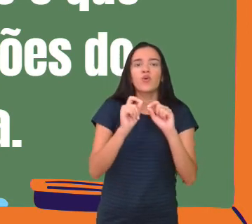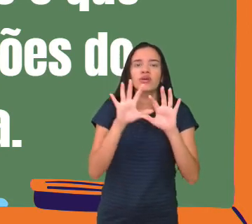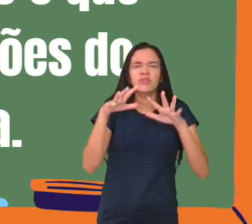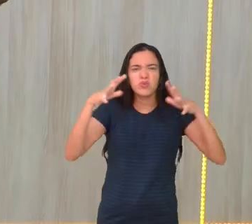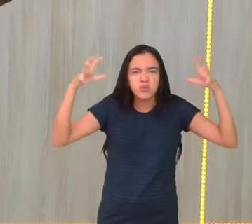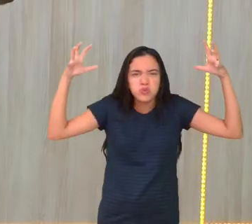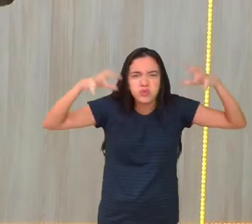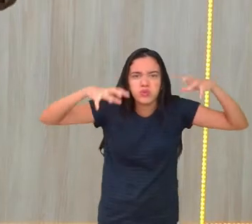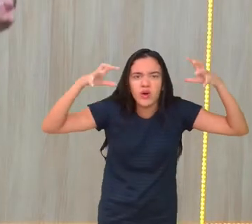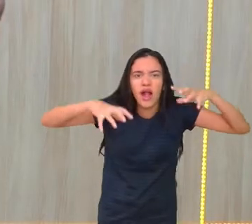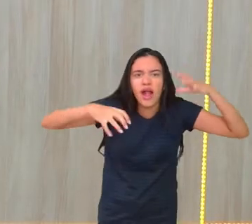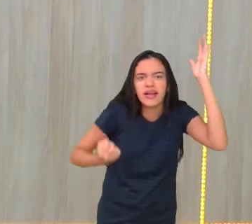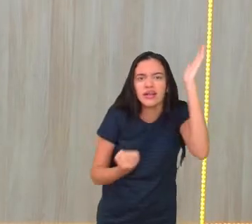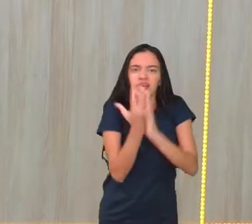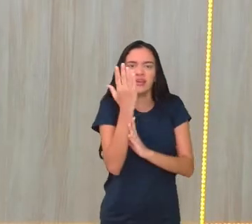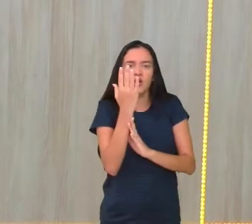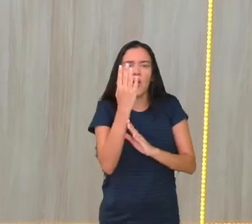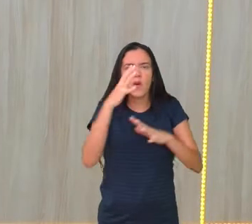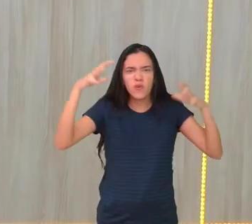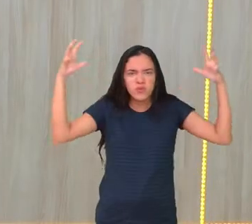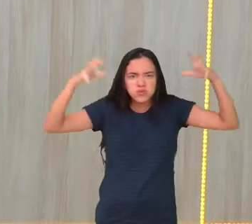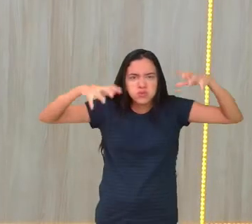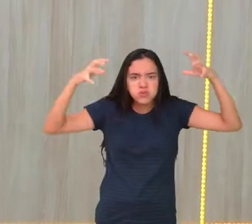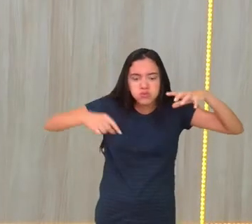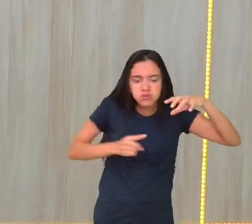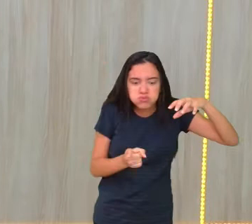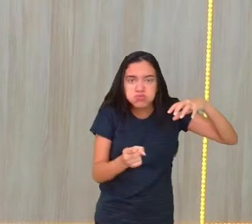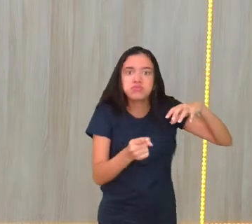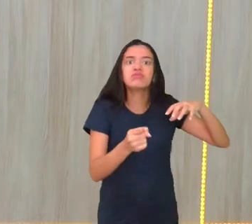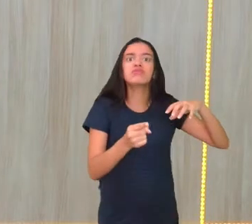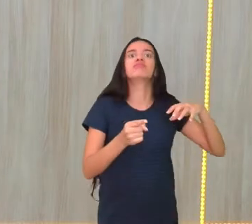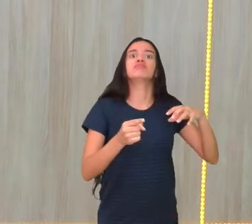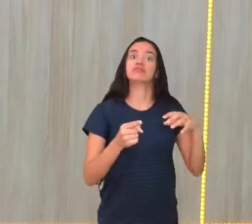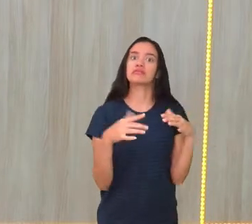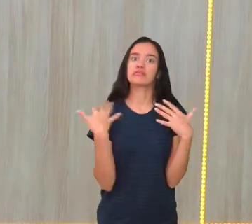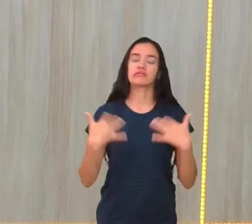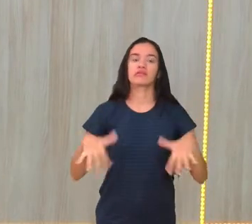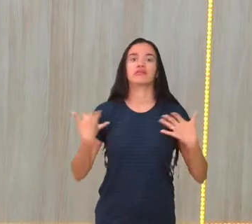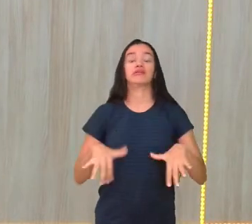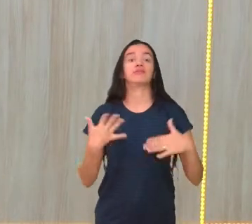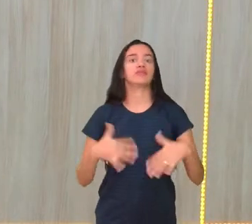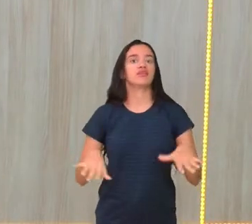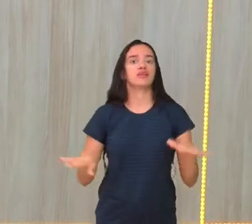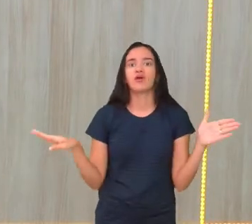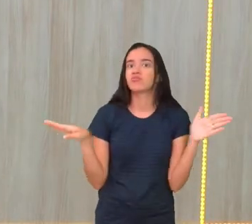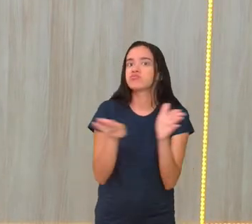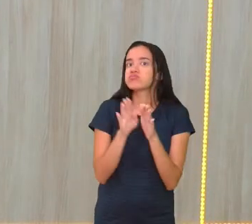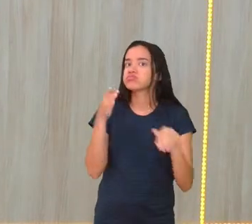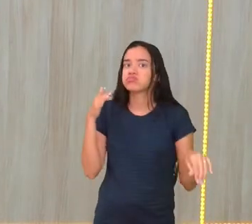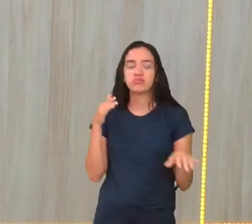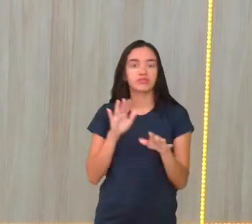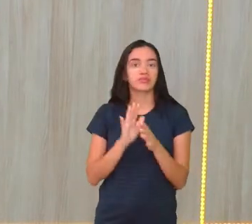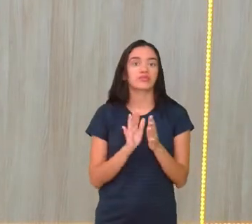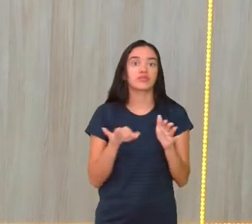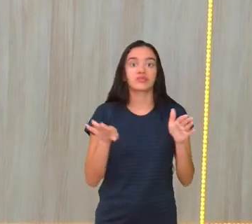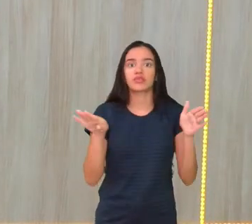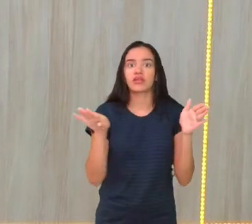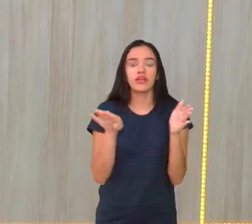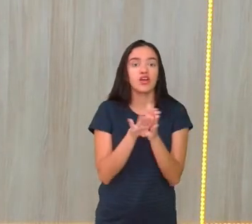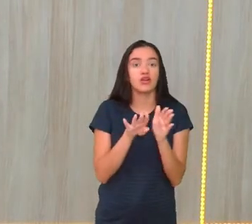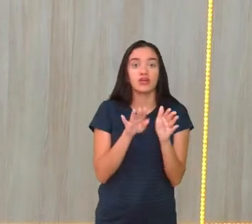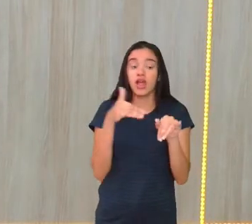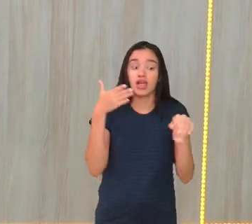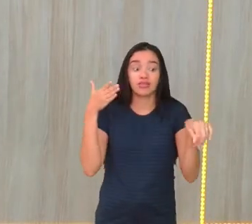né? Isso. Criaturas, né, como serpentes marinhas, né, que eles não podiam entrar muito, né, para o oceano,